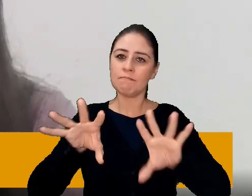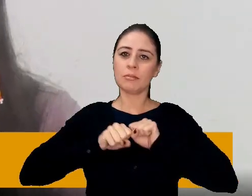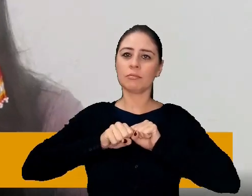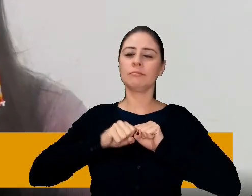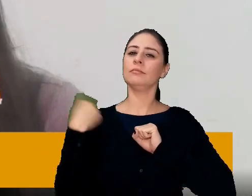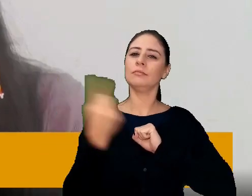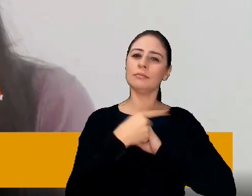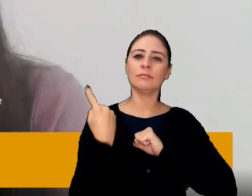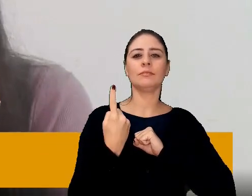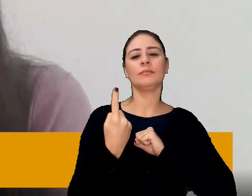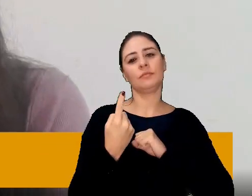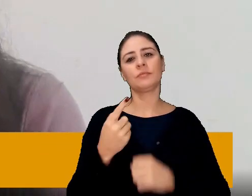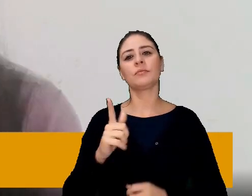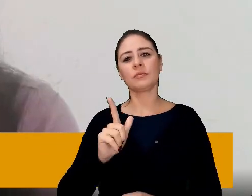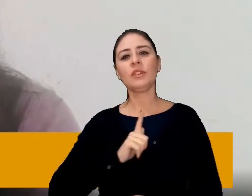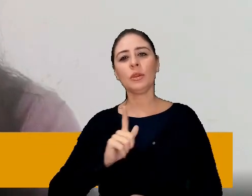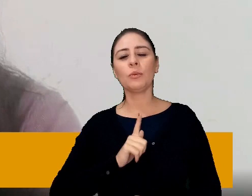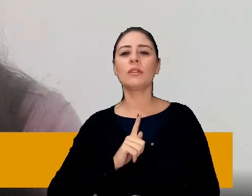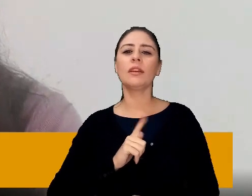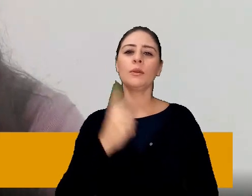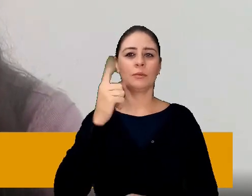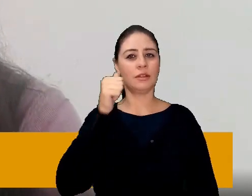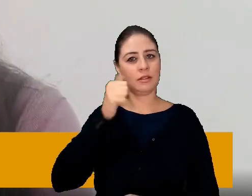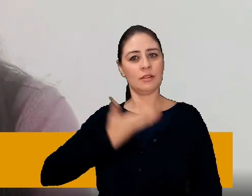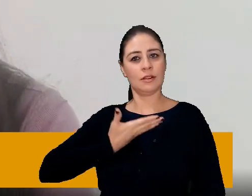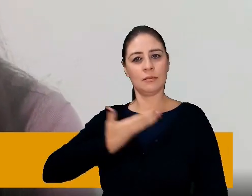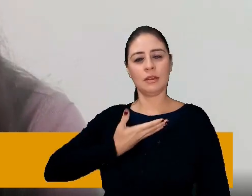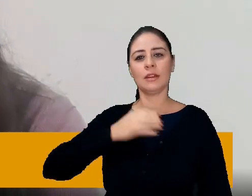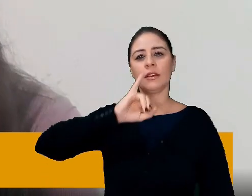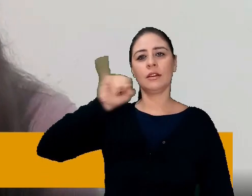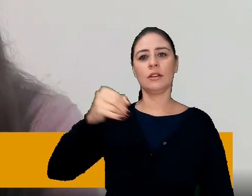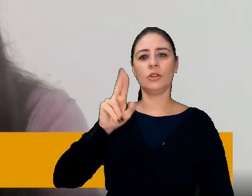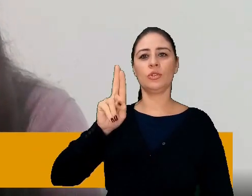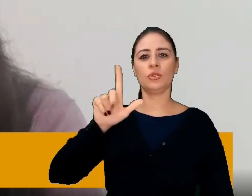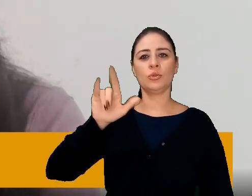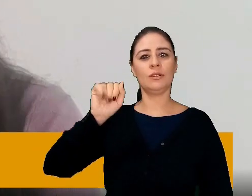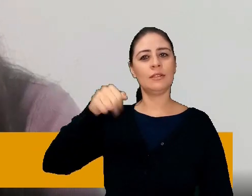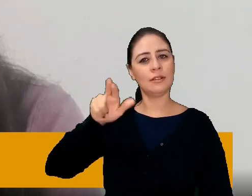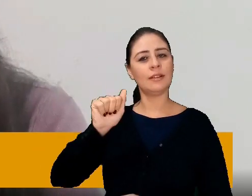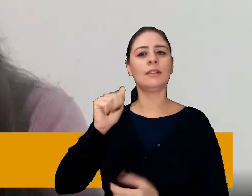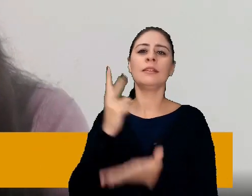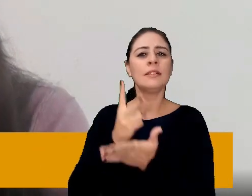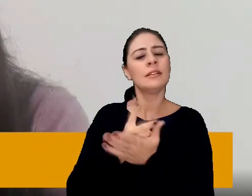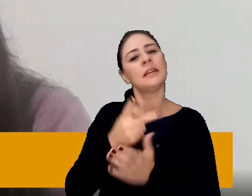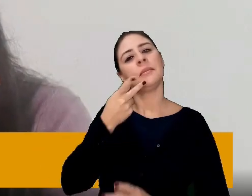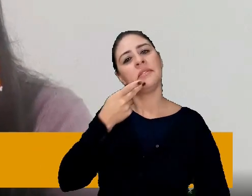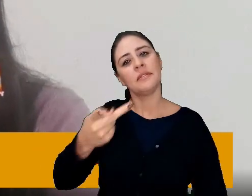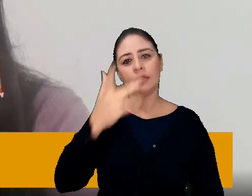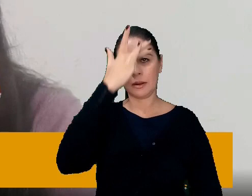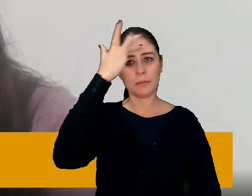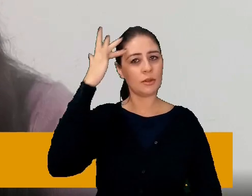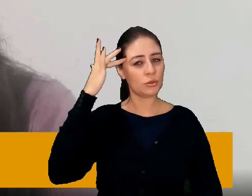que a gente tem. Eu tenho uma colega, a Juliana Crechu, E ela sempre fala isso, que